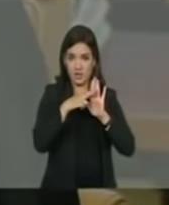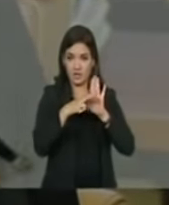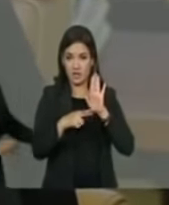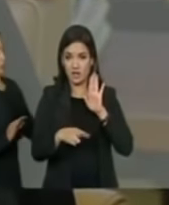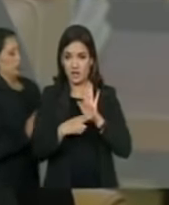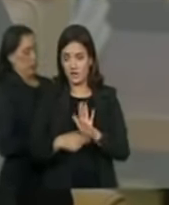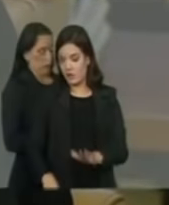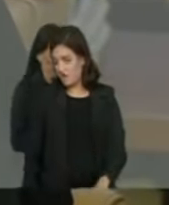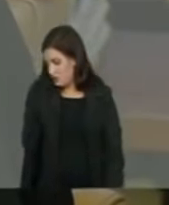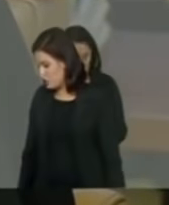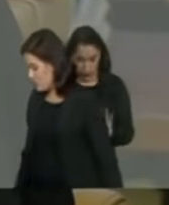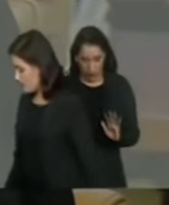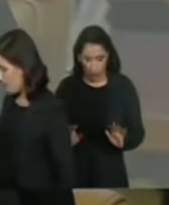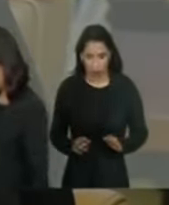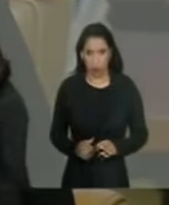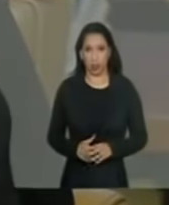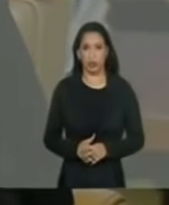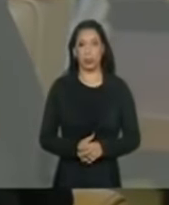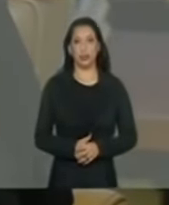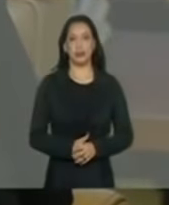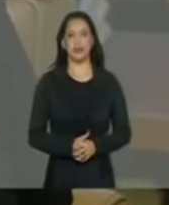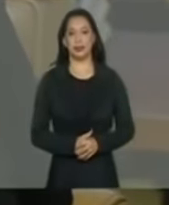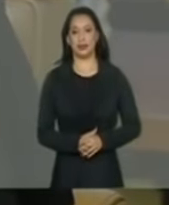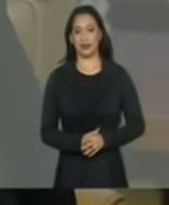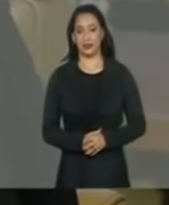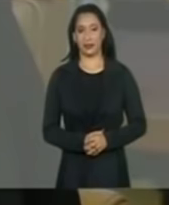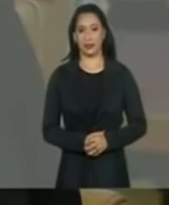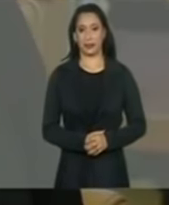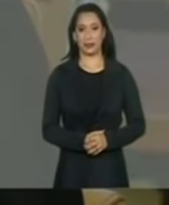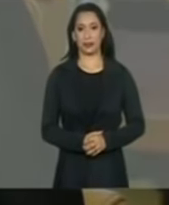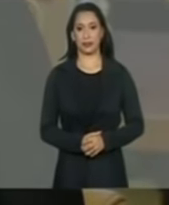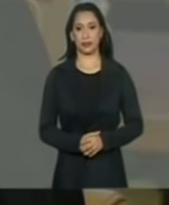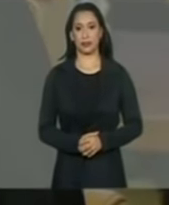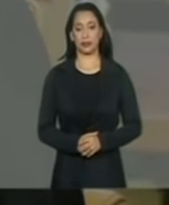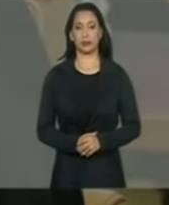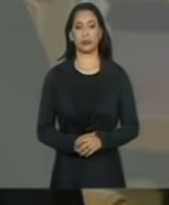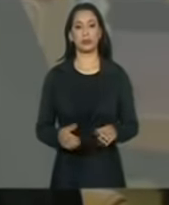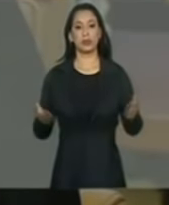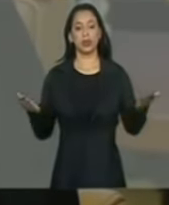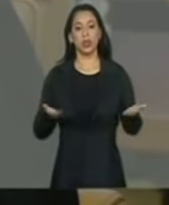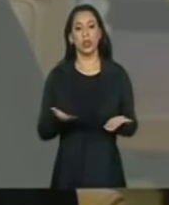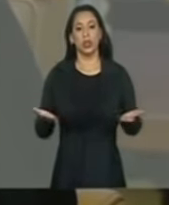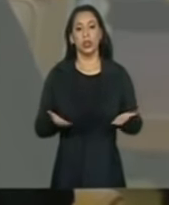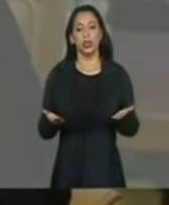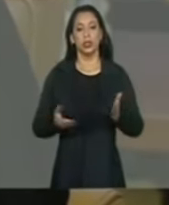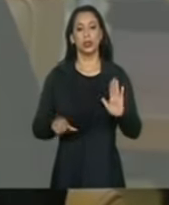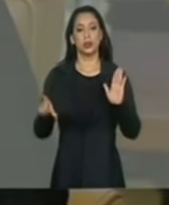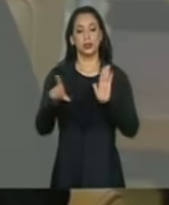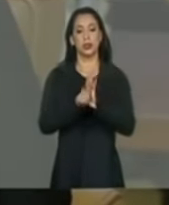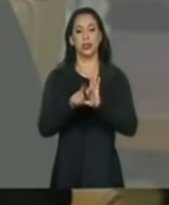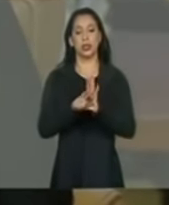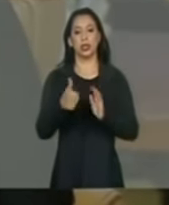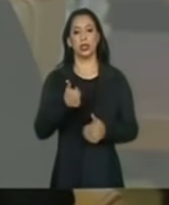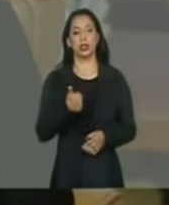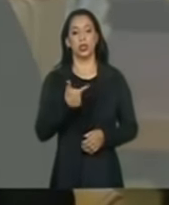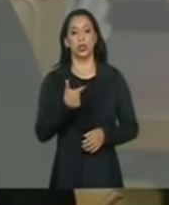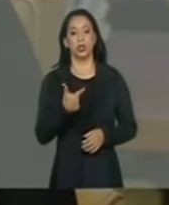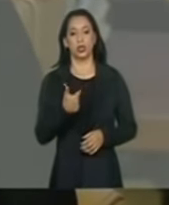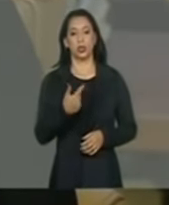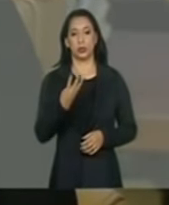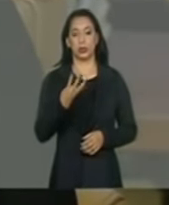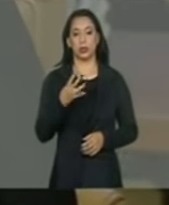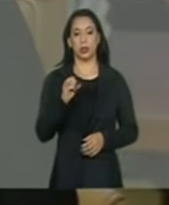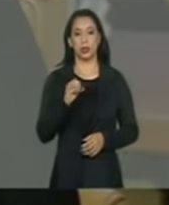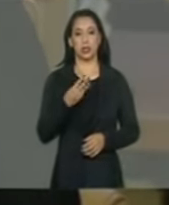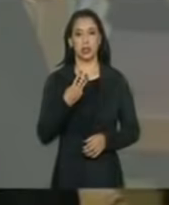393 do código de processo penal hoje de rogado pela lei 12.403 de